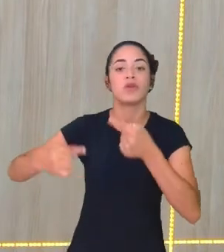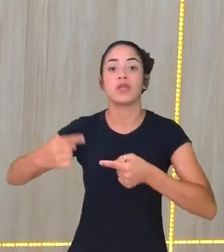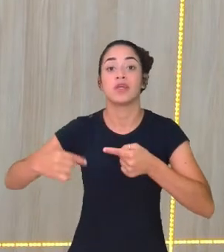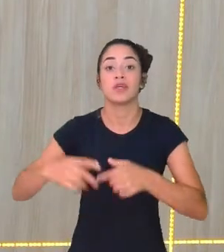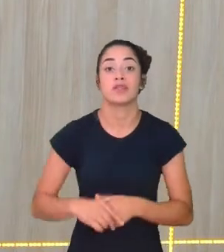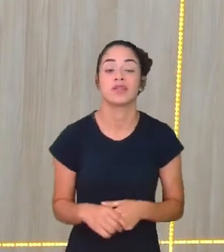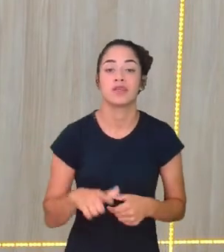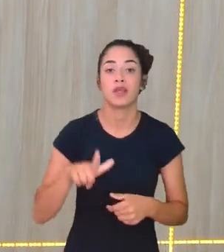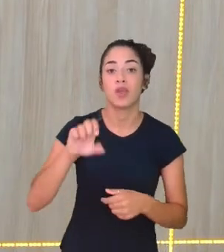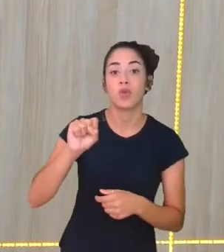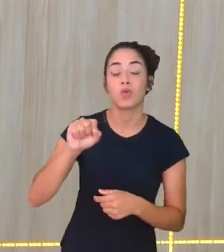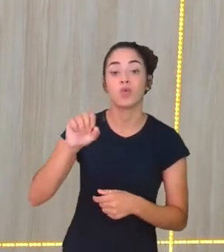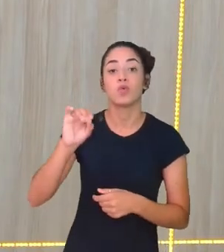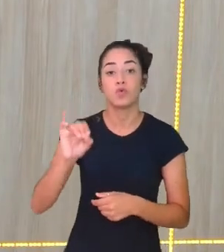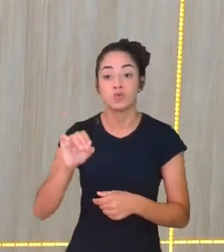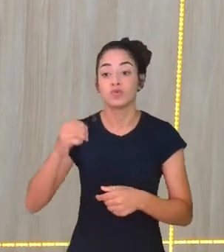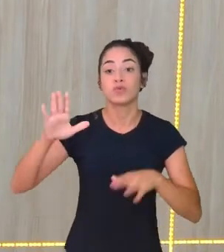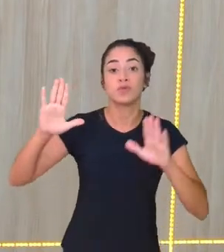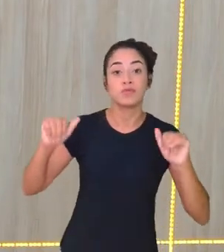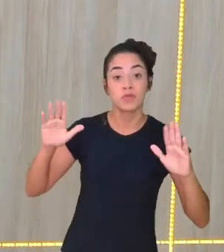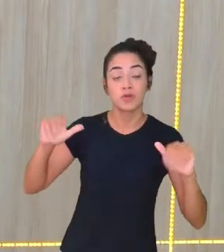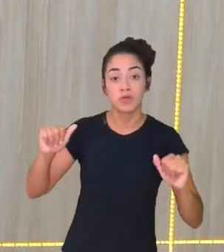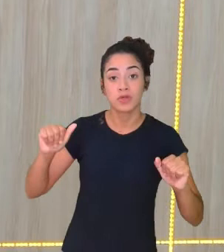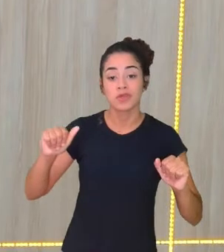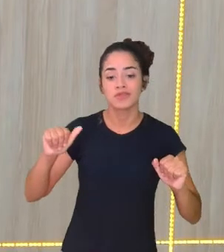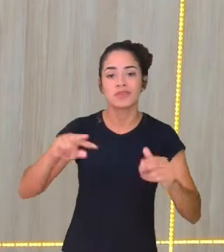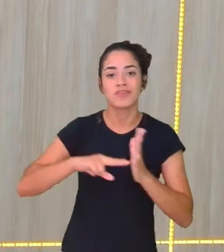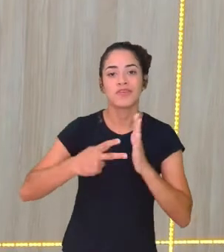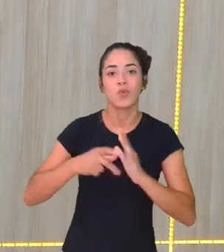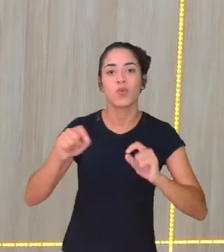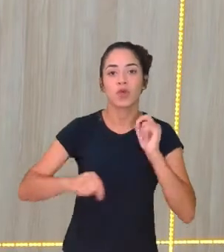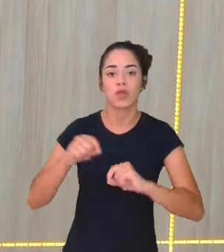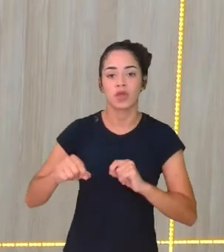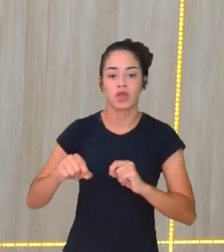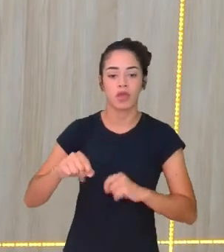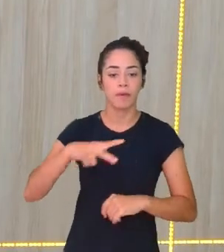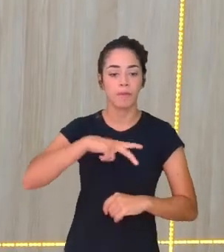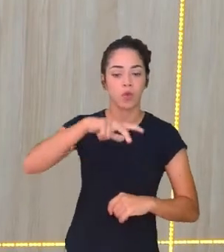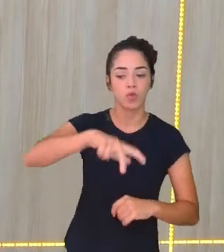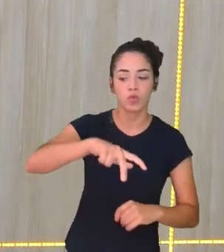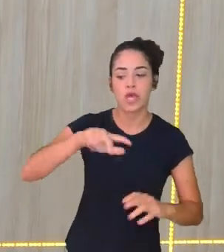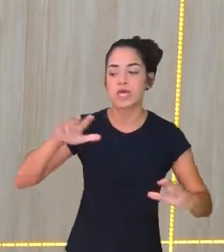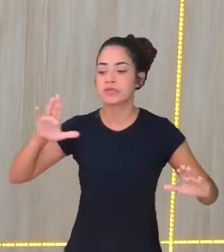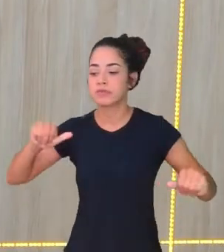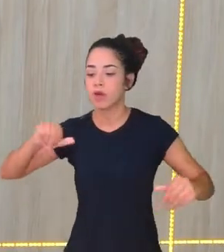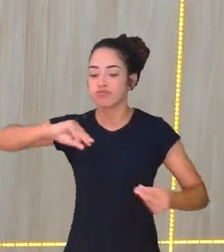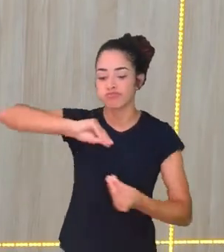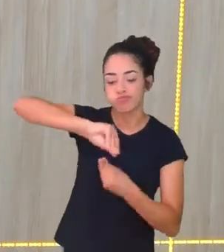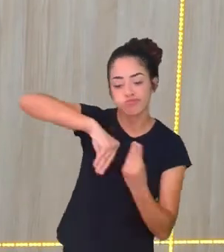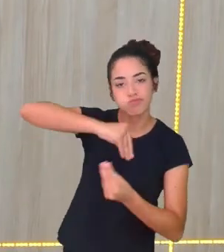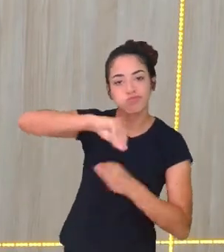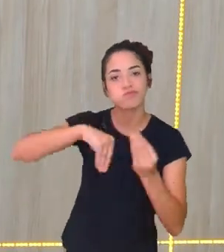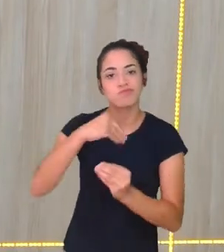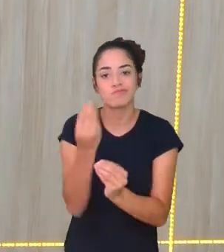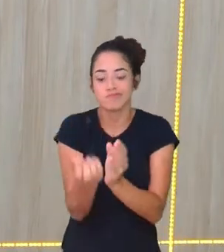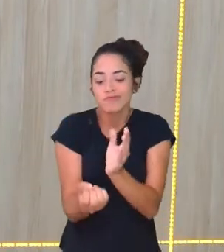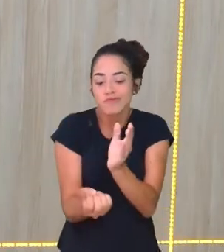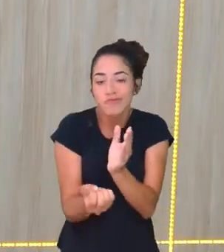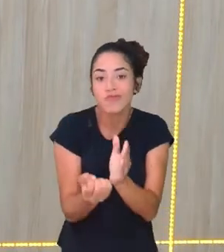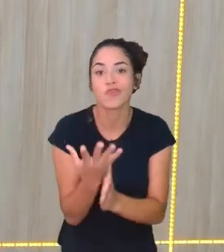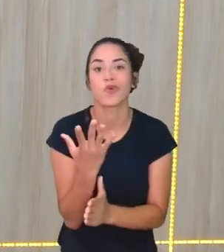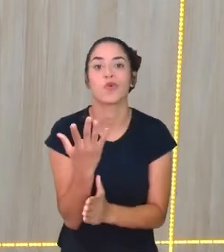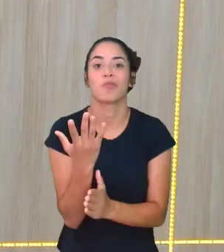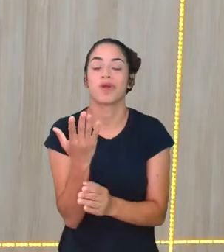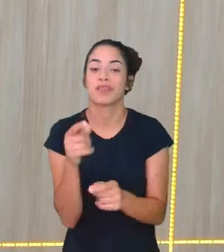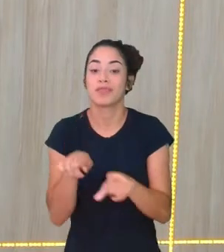Luso espanhol ou seja português e Espanha então eles iam formando né fundando